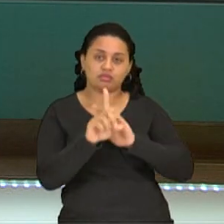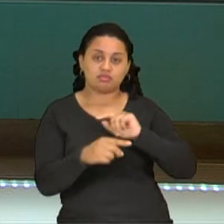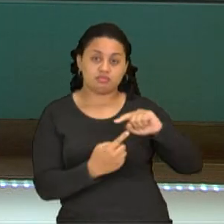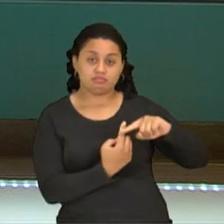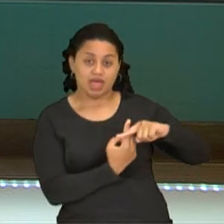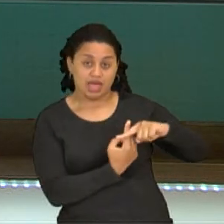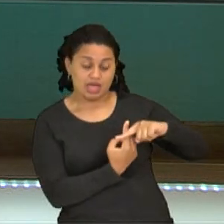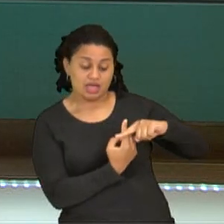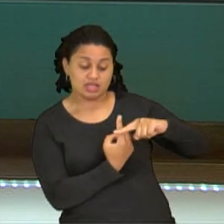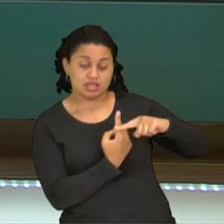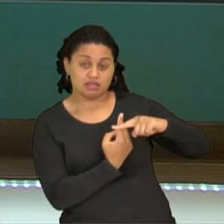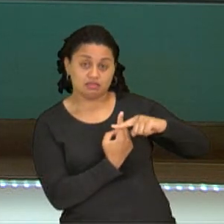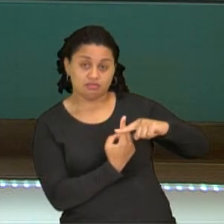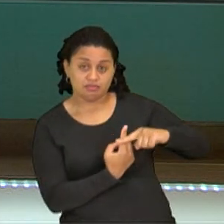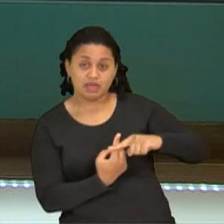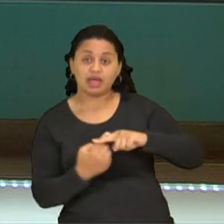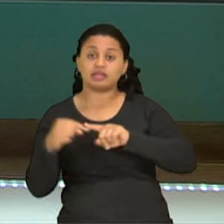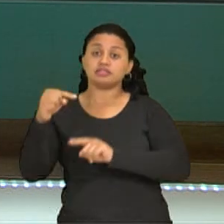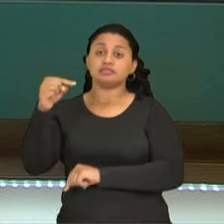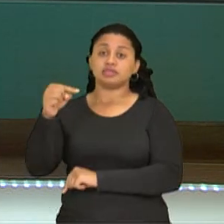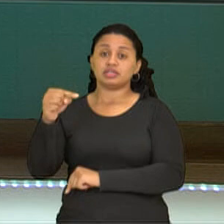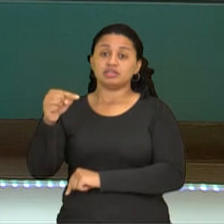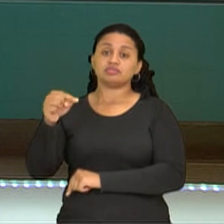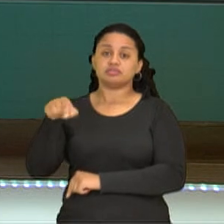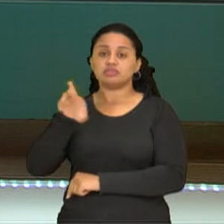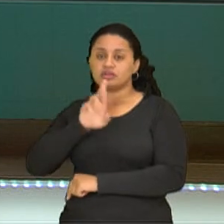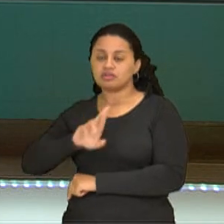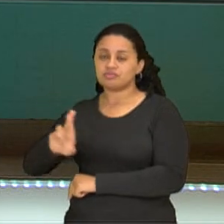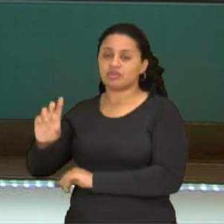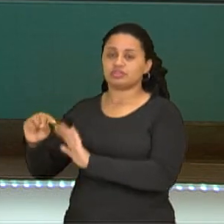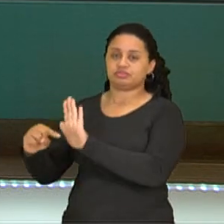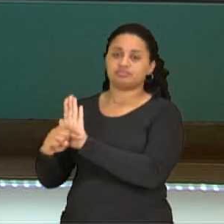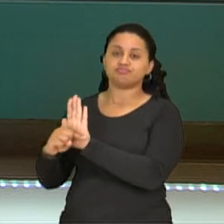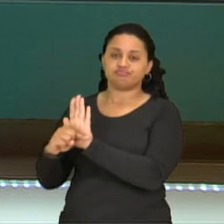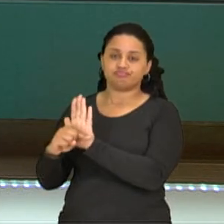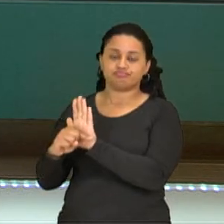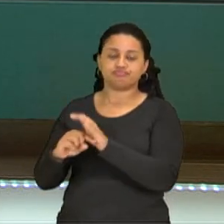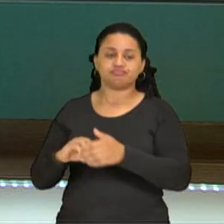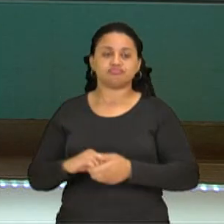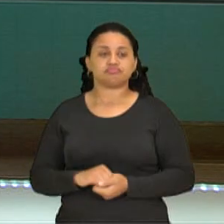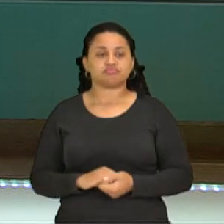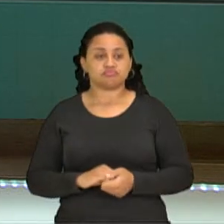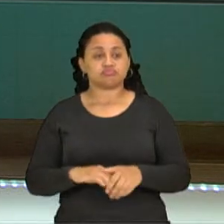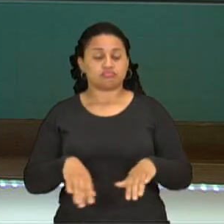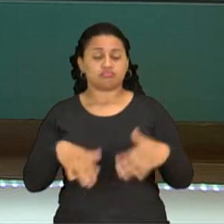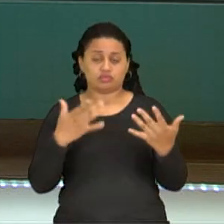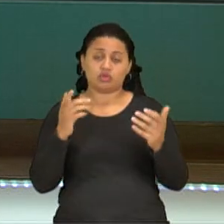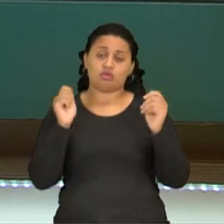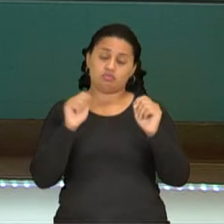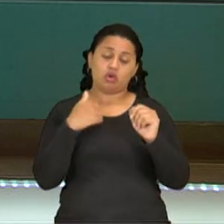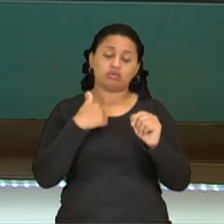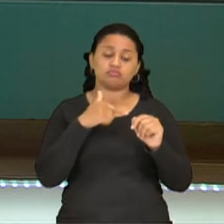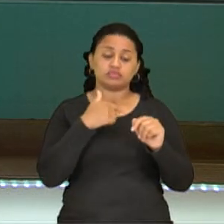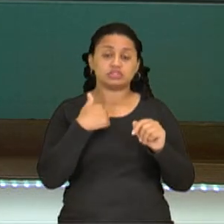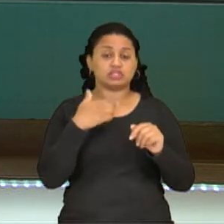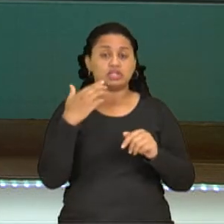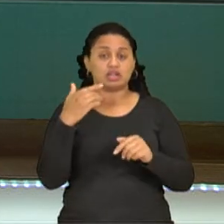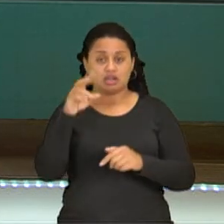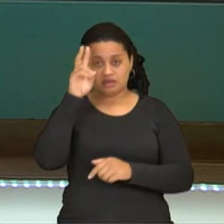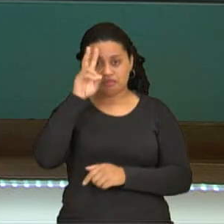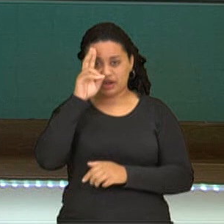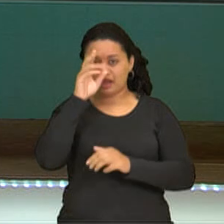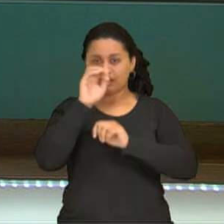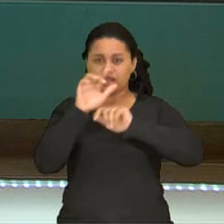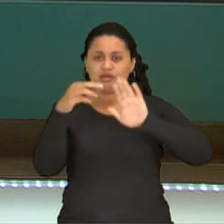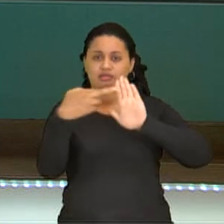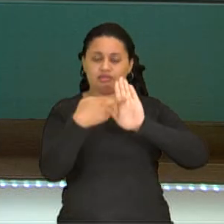deu aqui, você vai jogar com esse menos aqui. Vai dar menos, ok? Então, você pode ou seguir essa regra,